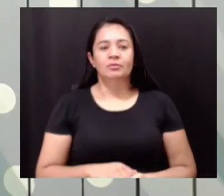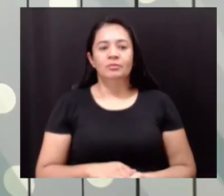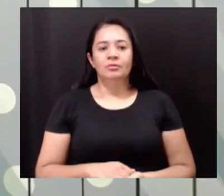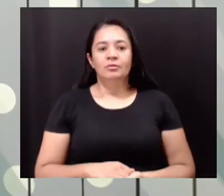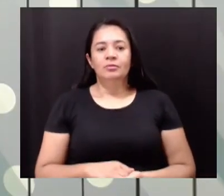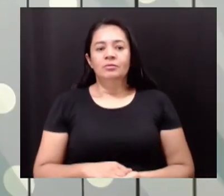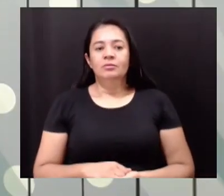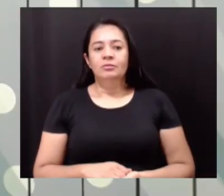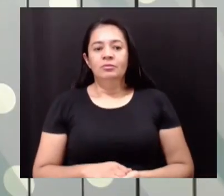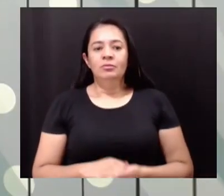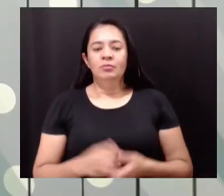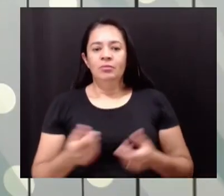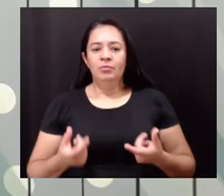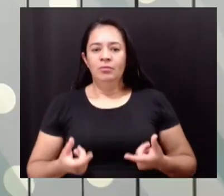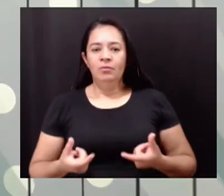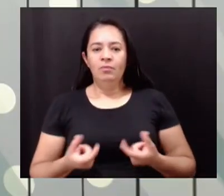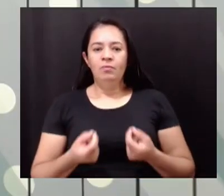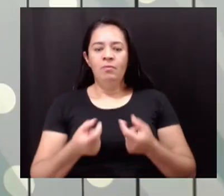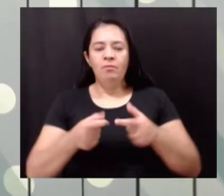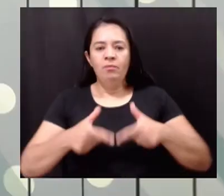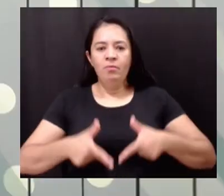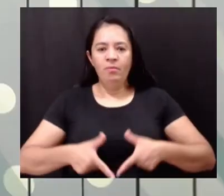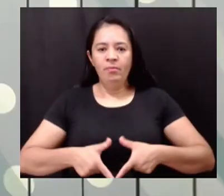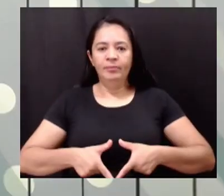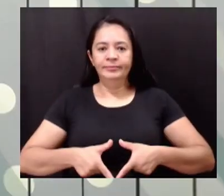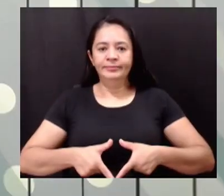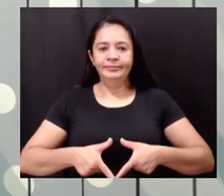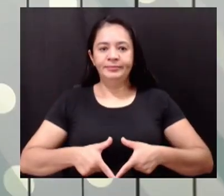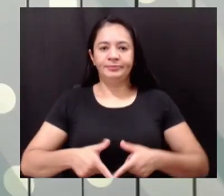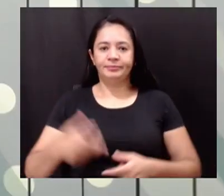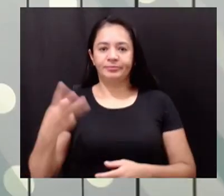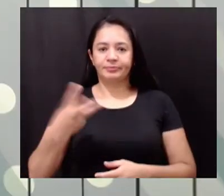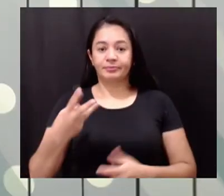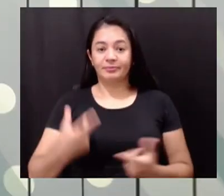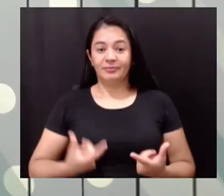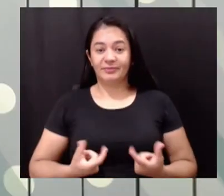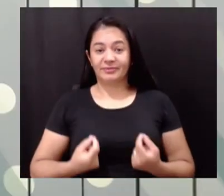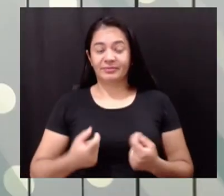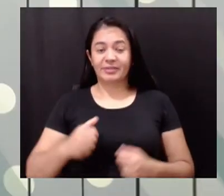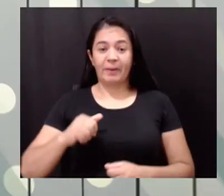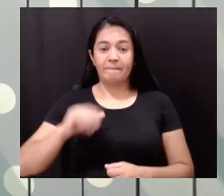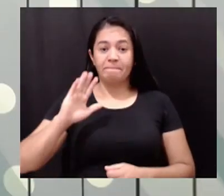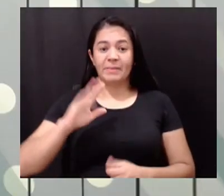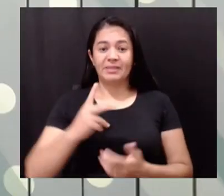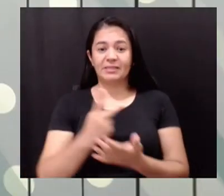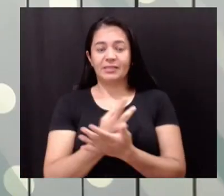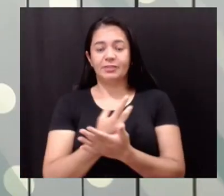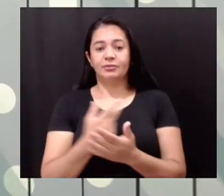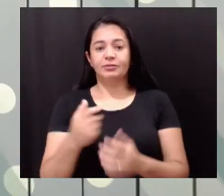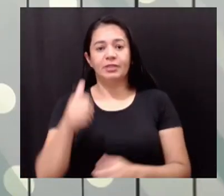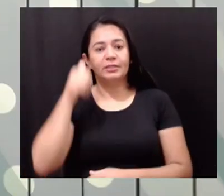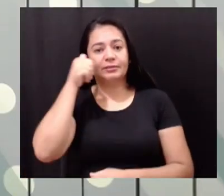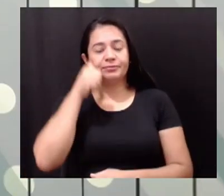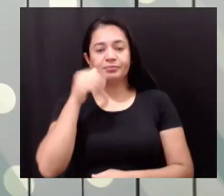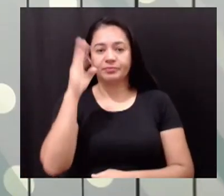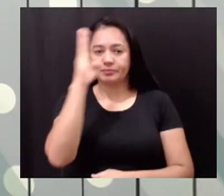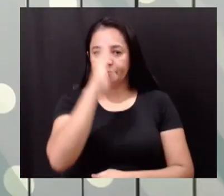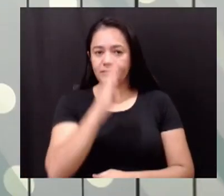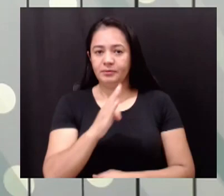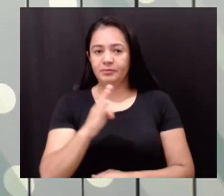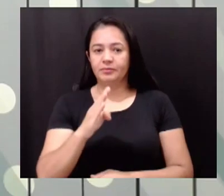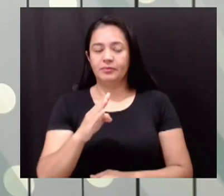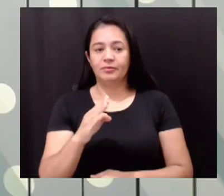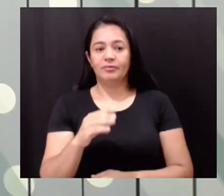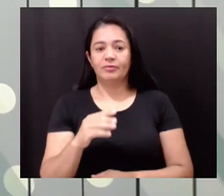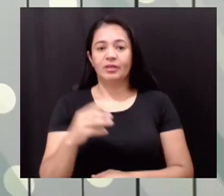do útero é o terceiro tipo de câncer mais incidente entre as mulheres no Brasil e ocupa a quinta posição